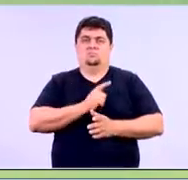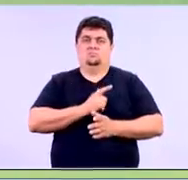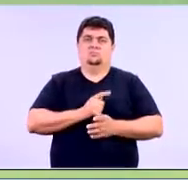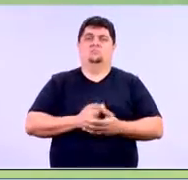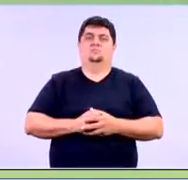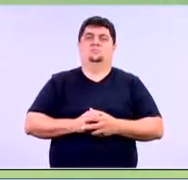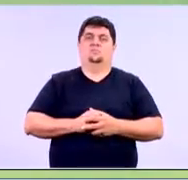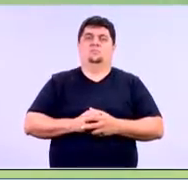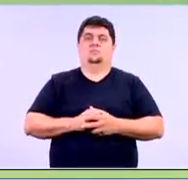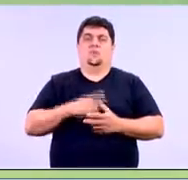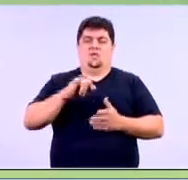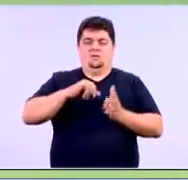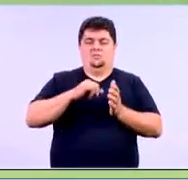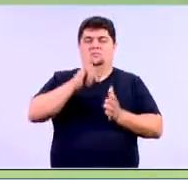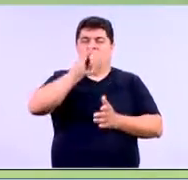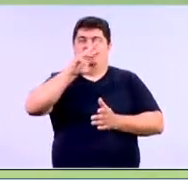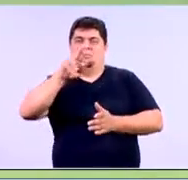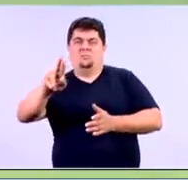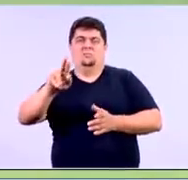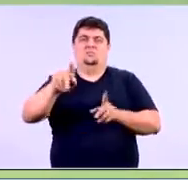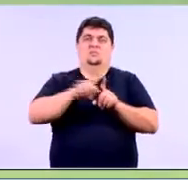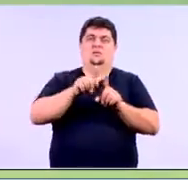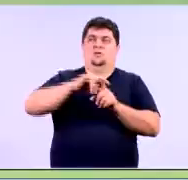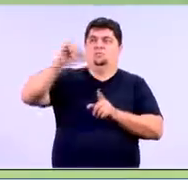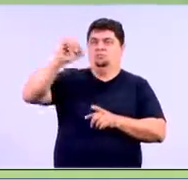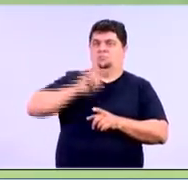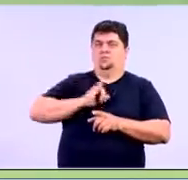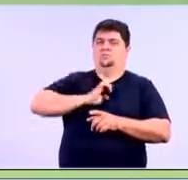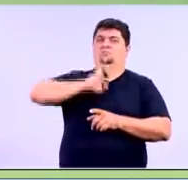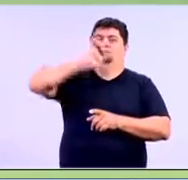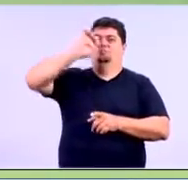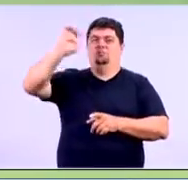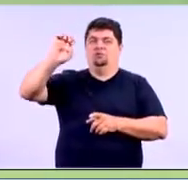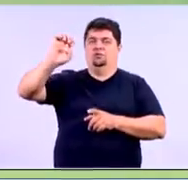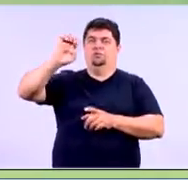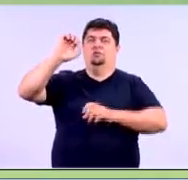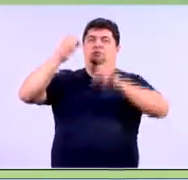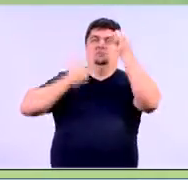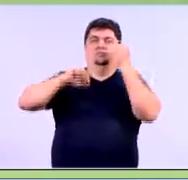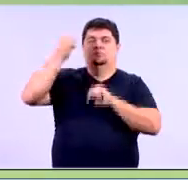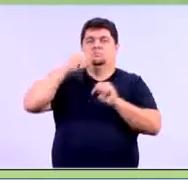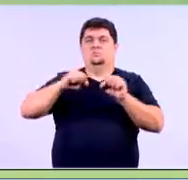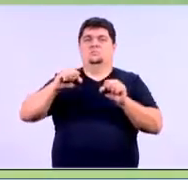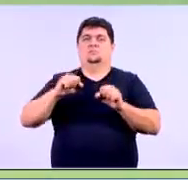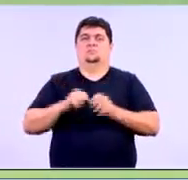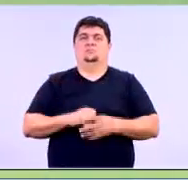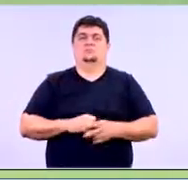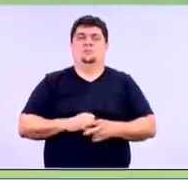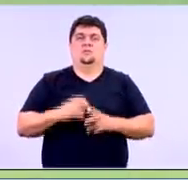Esse que é o imposto de renda, imposto de importação, exportação, produto industrializado,